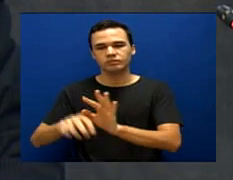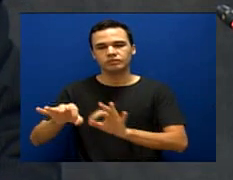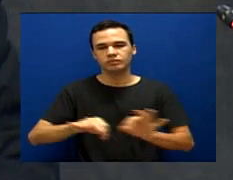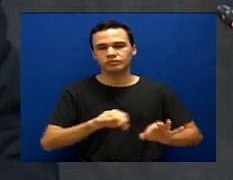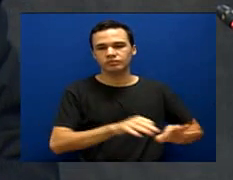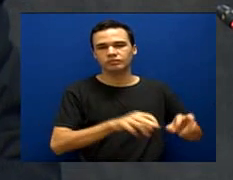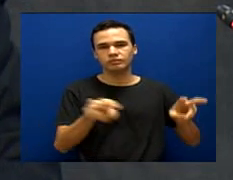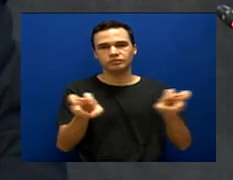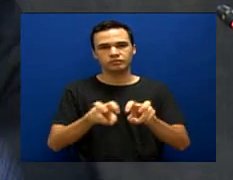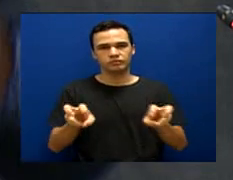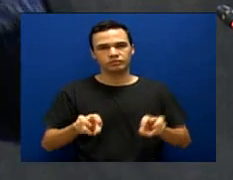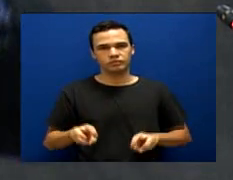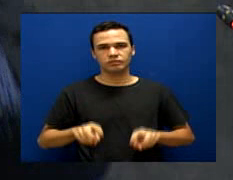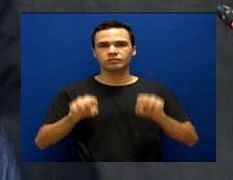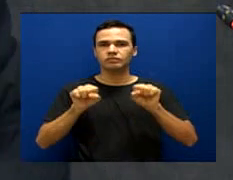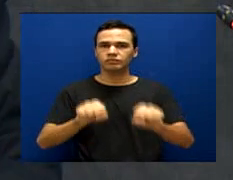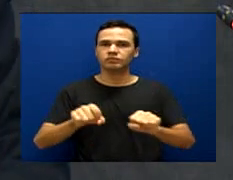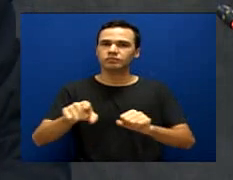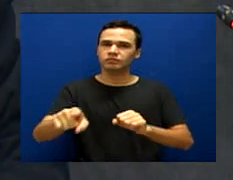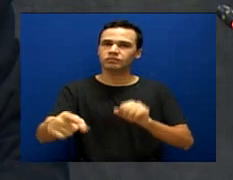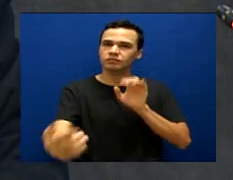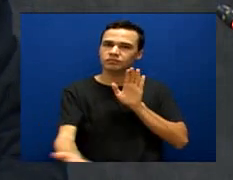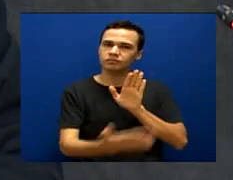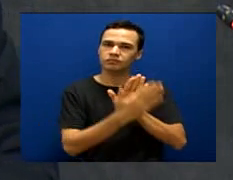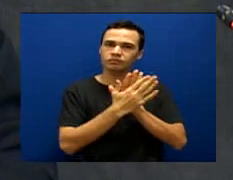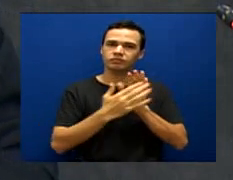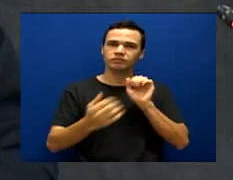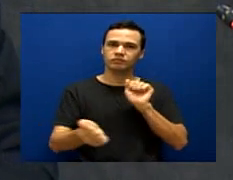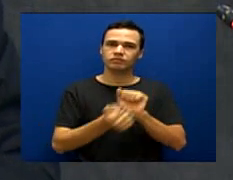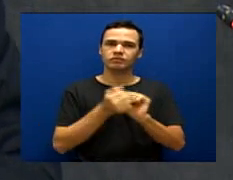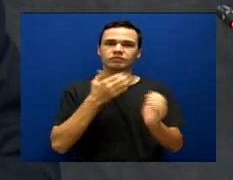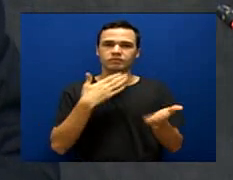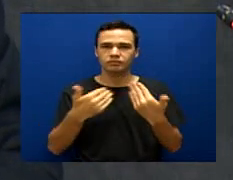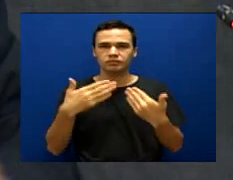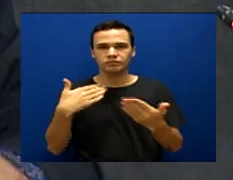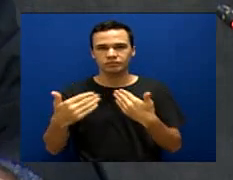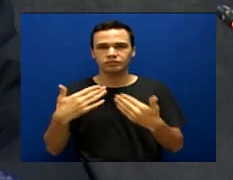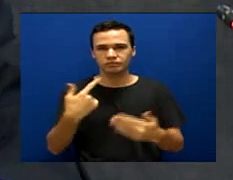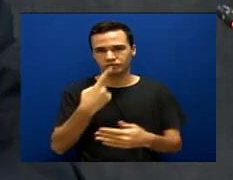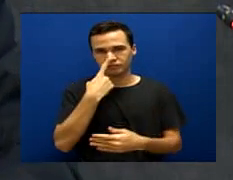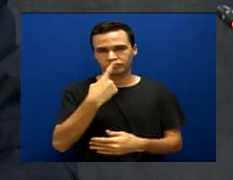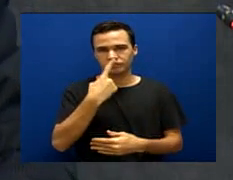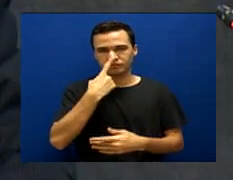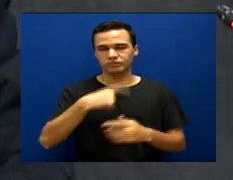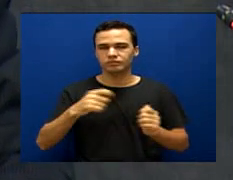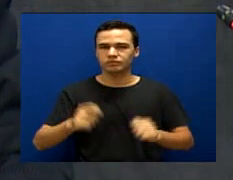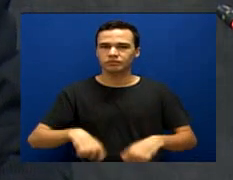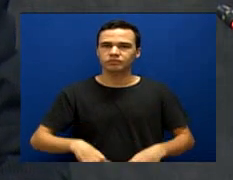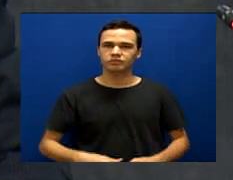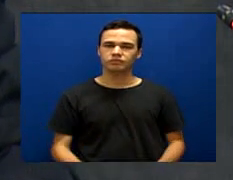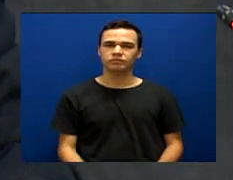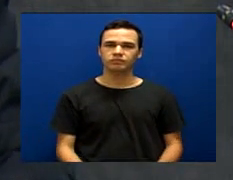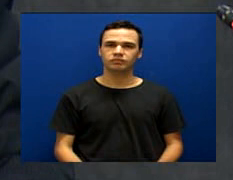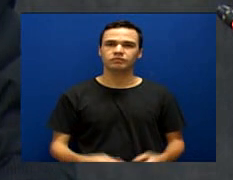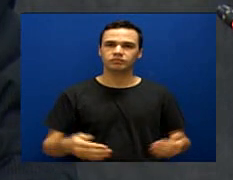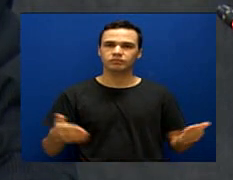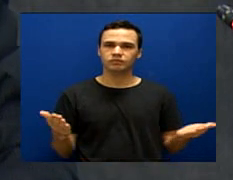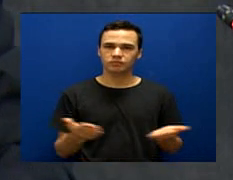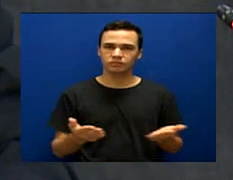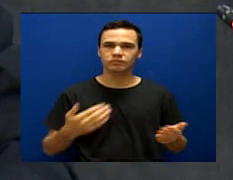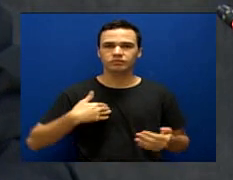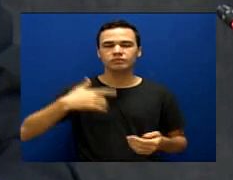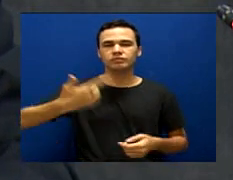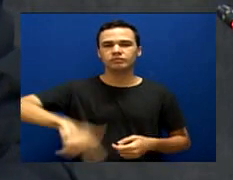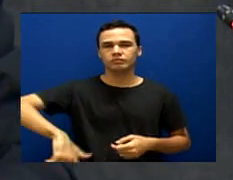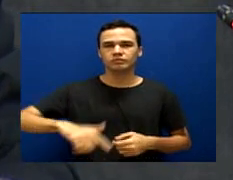cadeiras para que o pessoal possa vir aqui, ficar mais próximo, dar uma condição mais intimista para que todos possam estar aqui presentes, né? Bom, mais uma